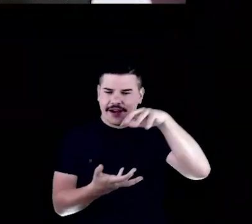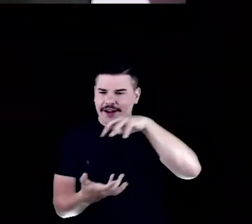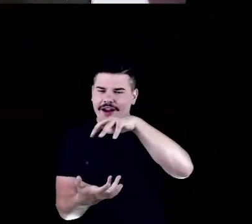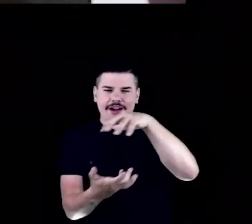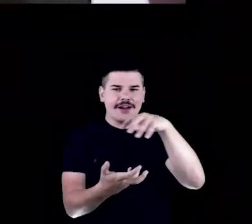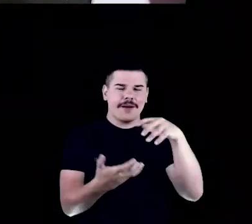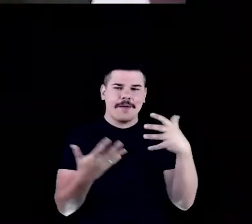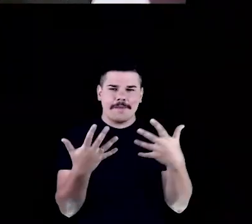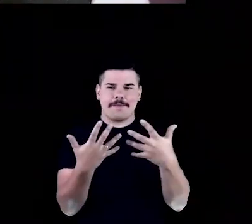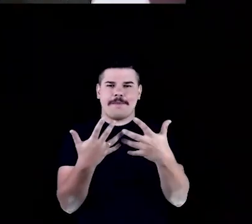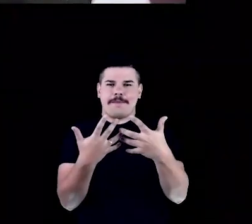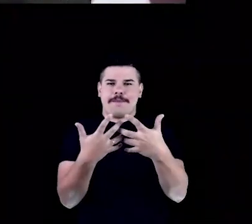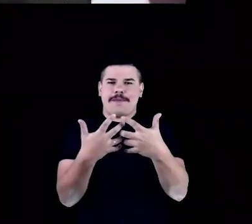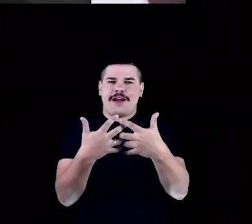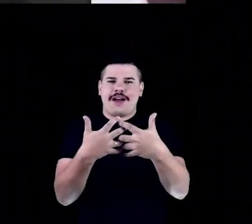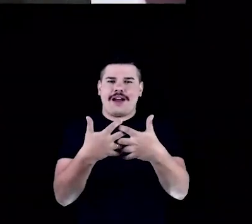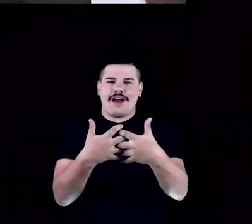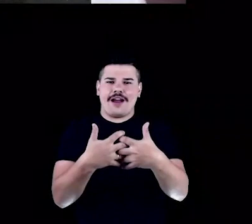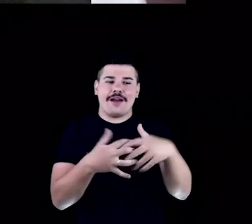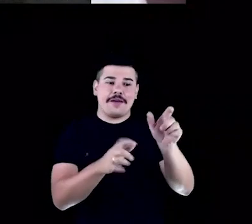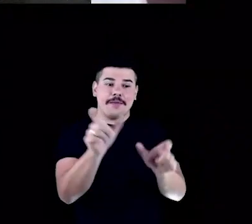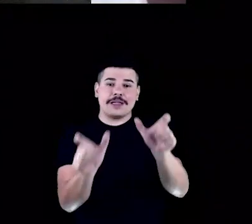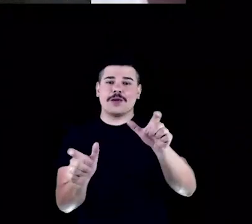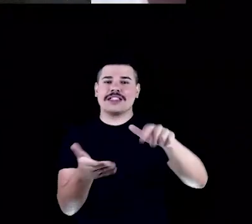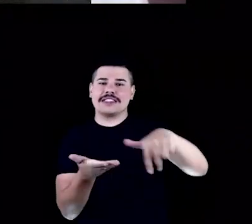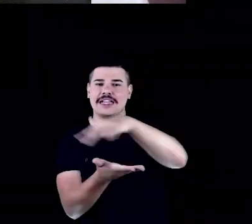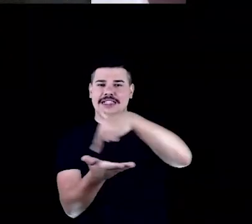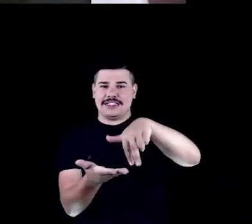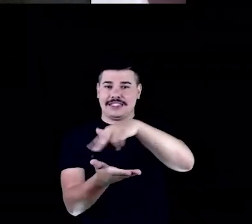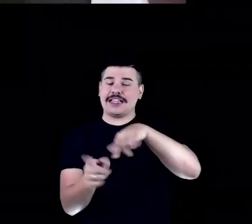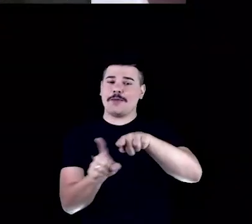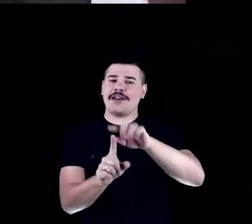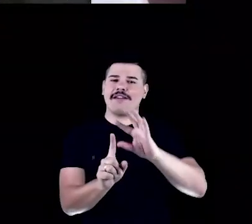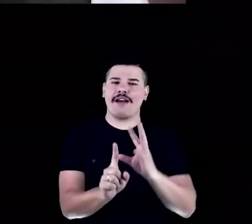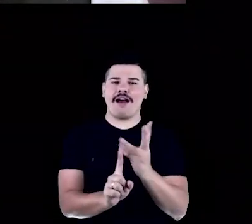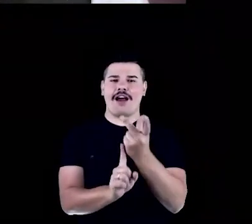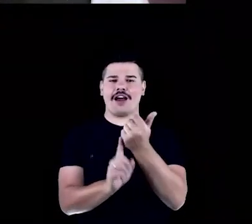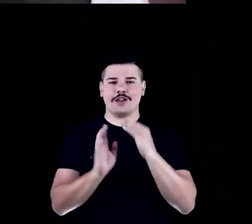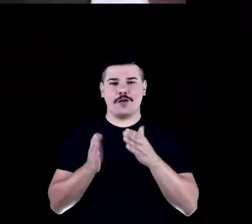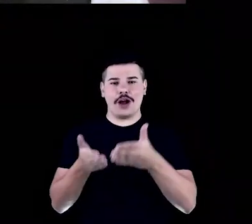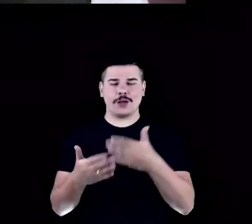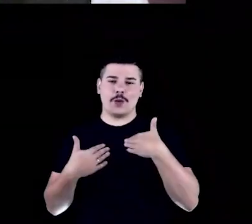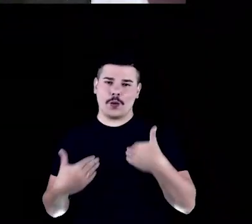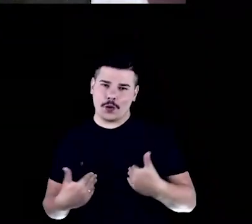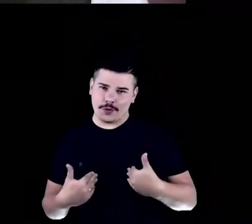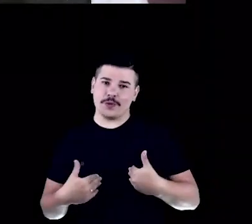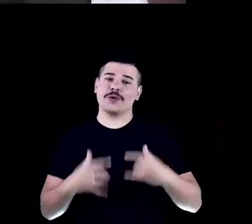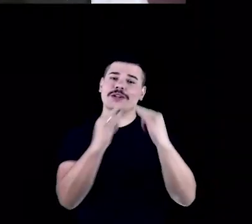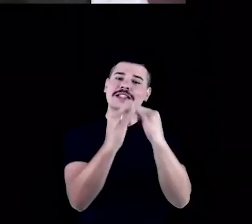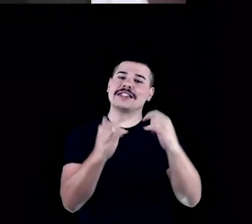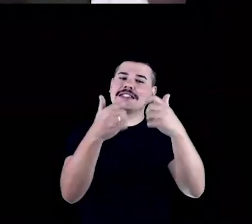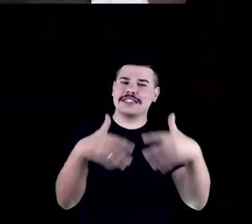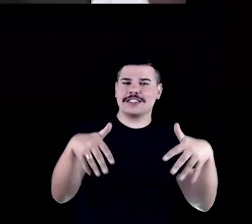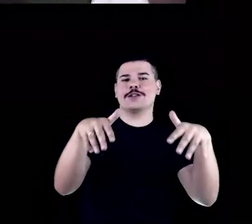me colocando, me encaixando em parcerias com pessoas da dança e do corpo, das artes do corpo. E a galera do circo, a